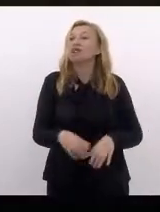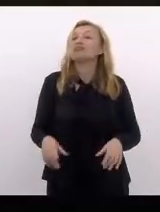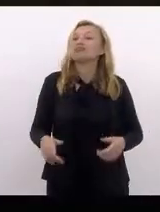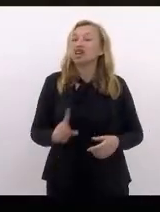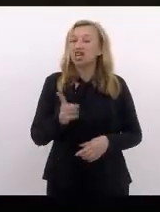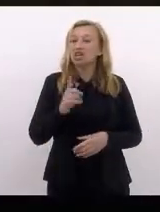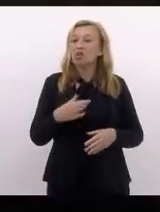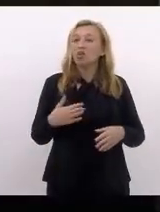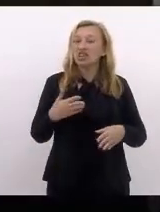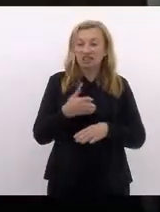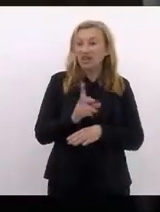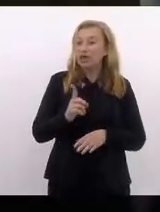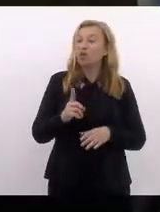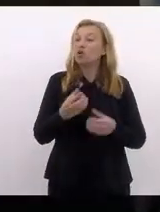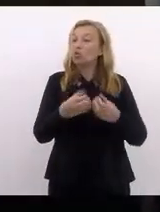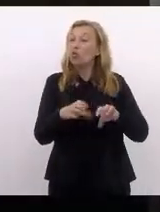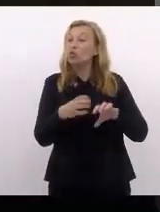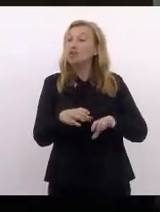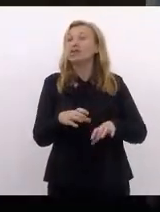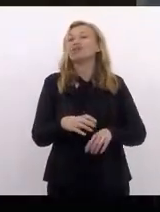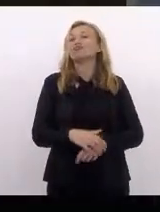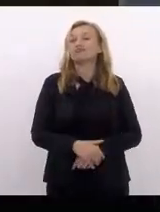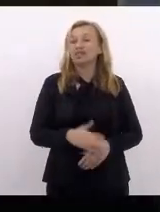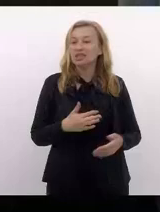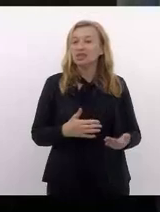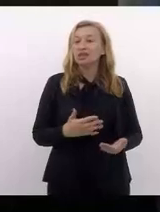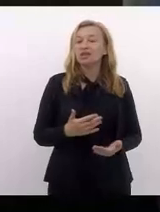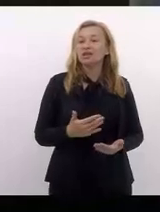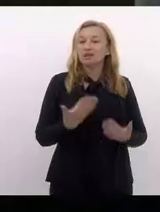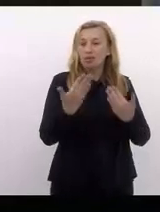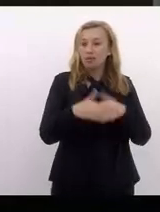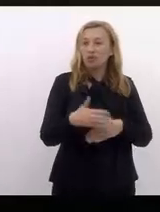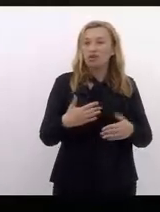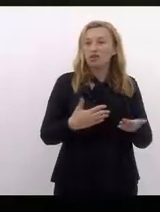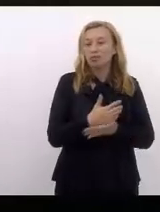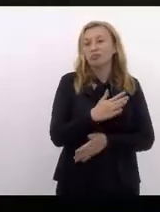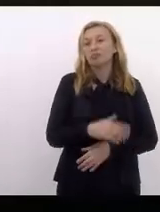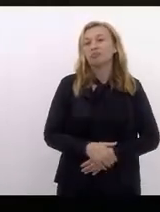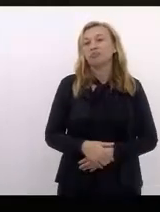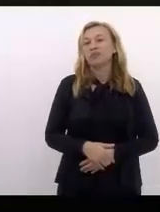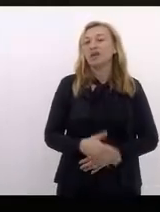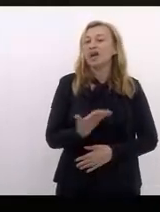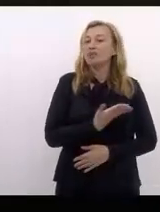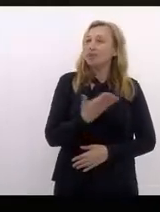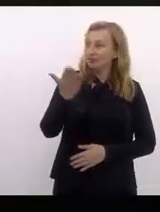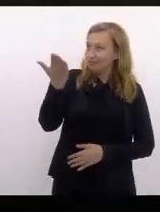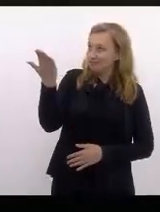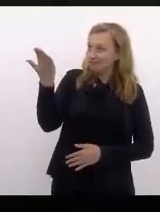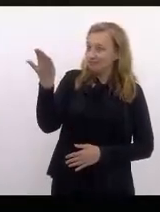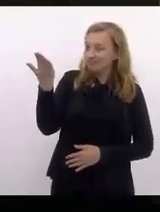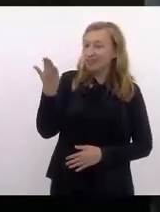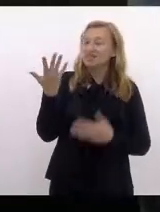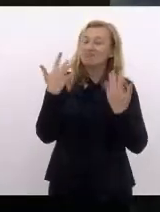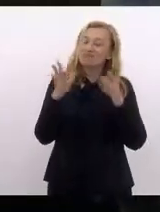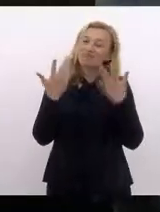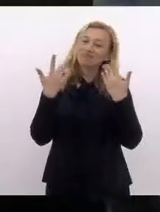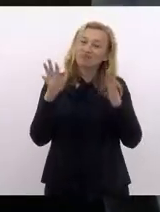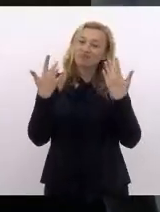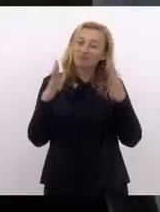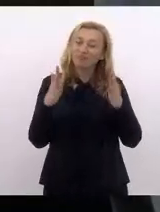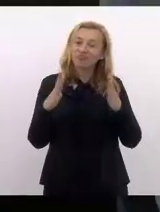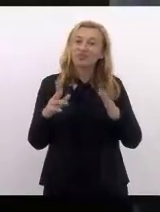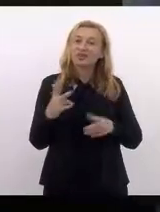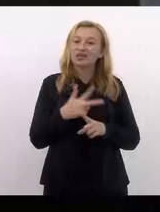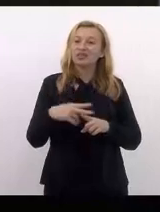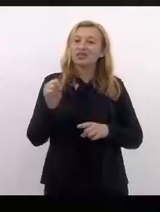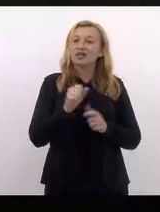eles não entrarem foram pouco usados tá seu dia meus amigos 60 anos parabéns por